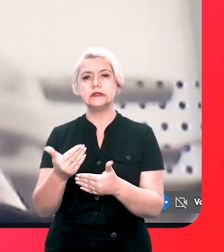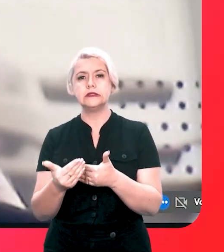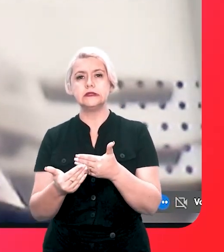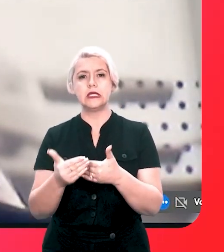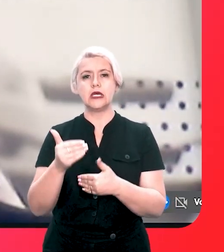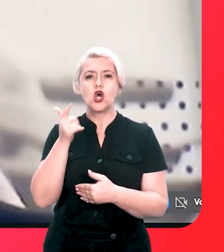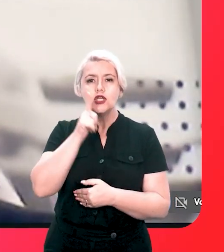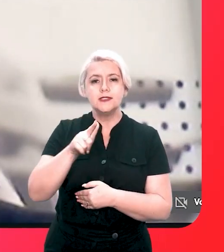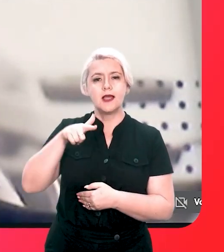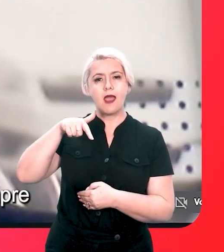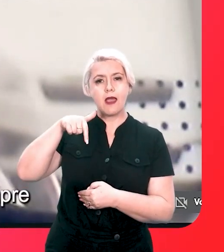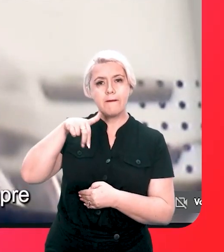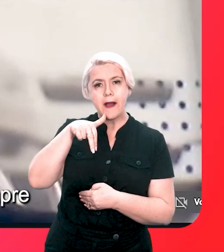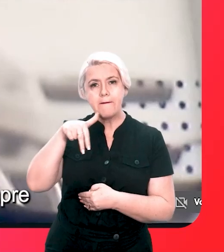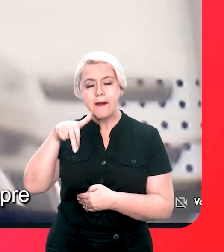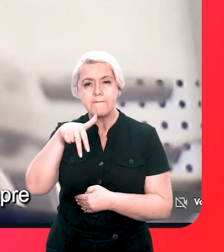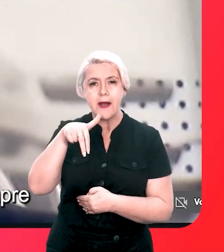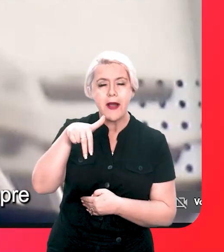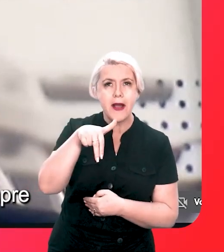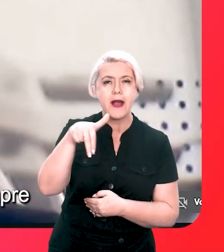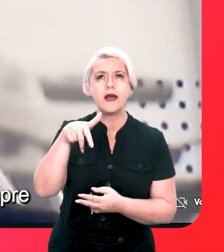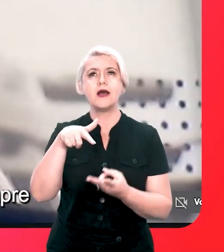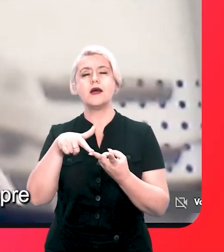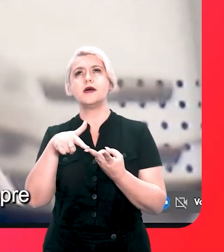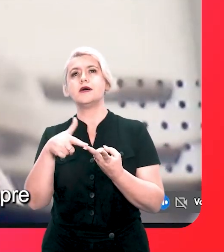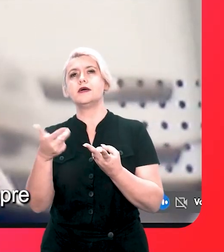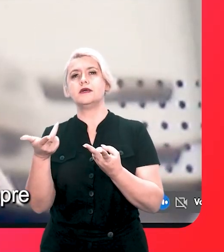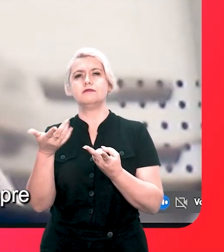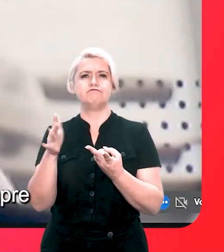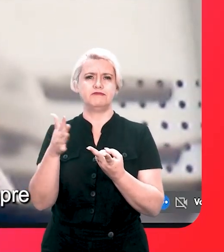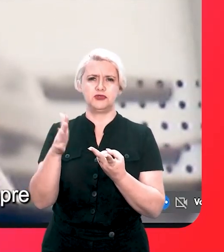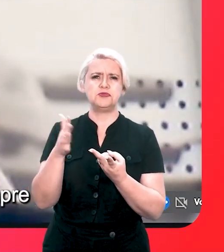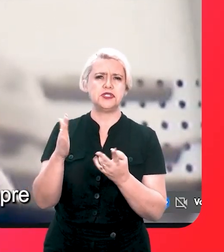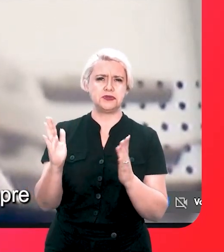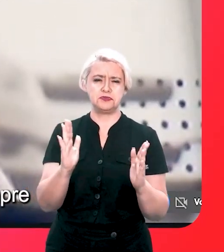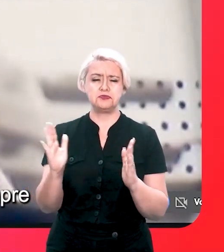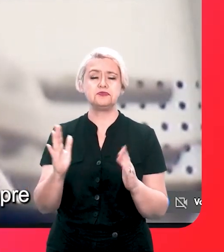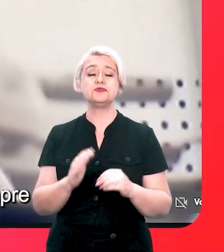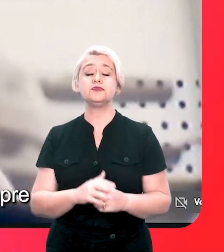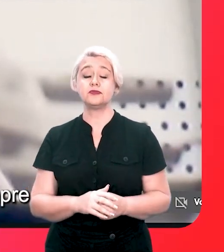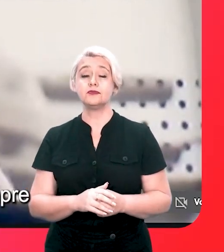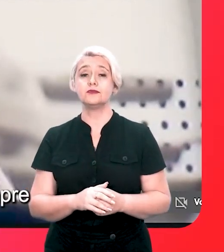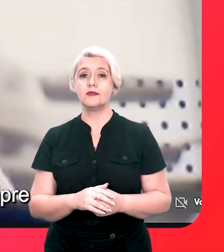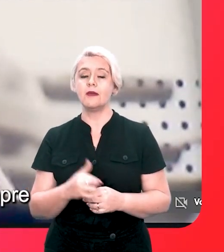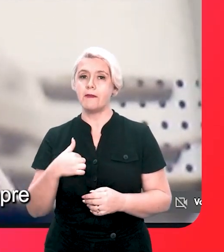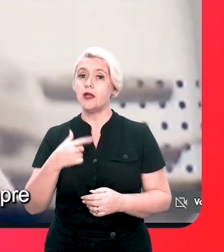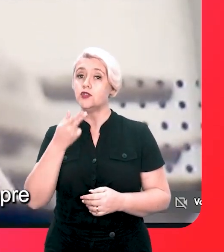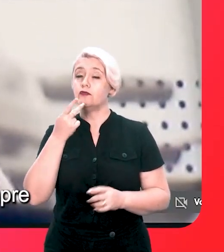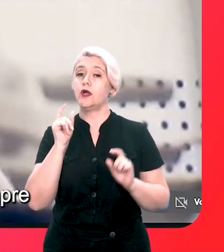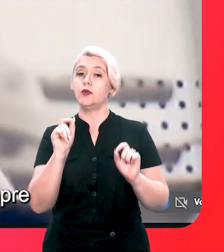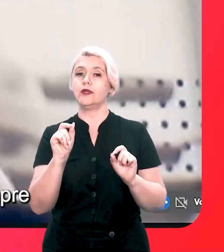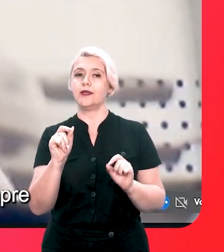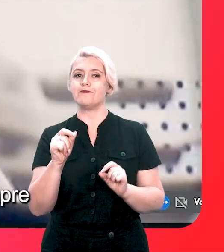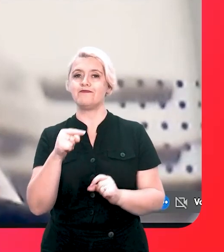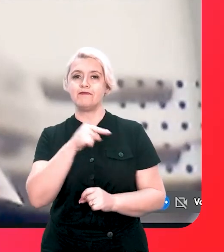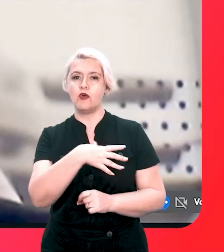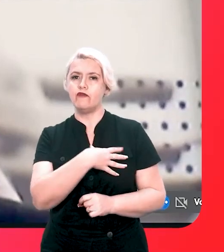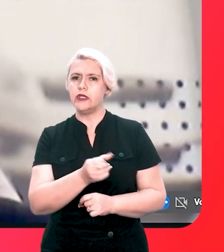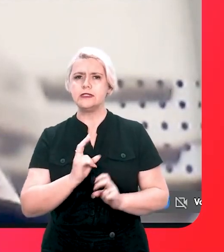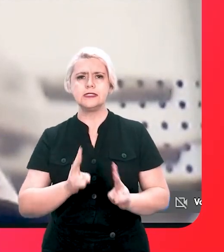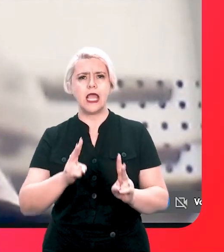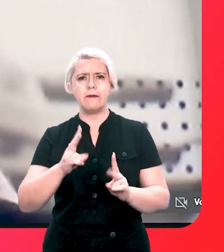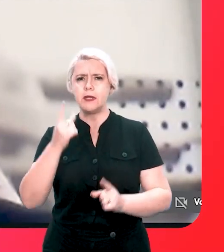caminhar também lá pelos 3 anos, mas isso é que eu digo, ele sempre venceu, cara,